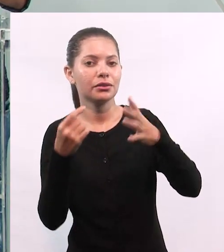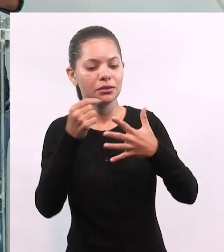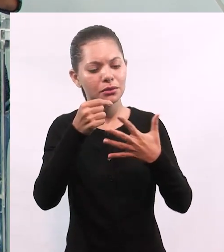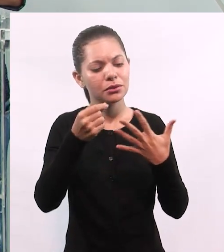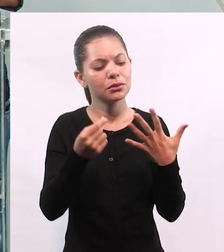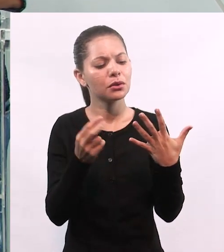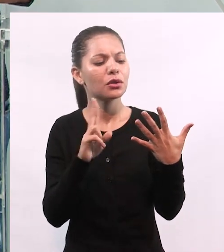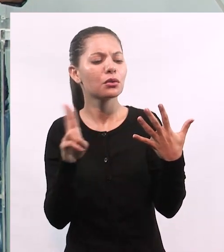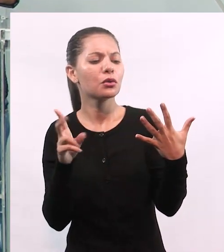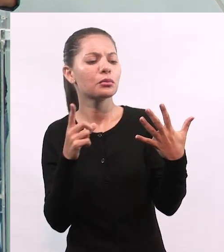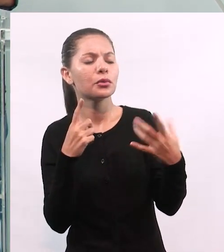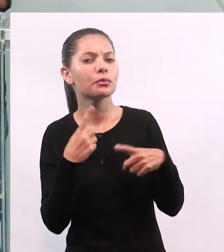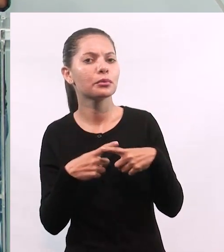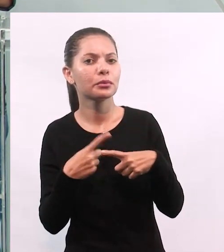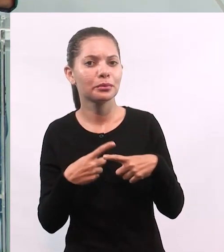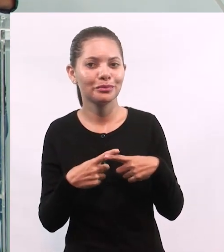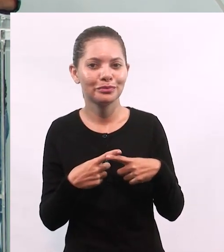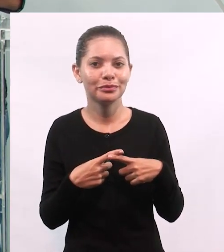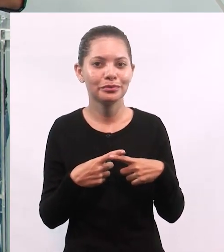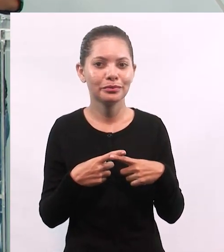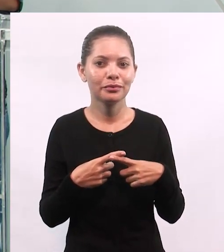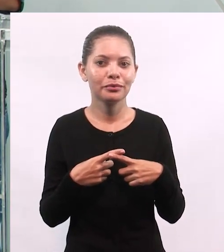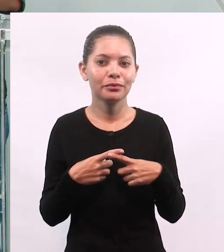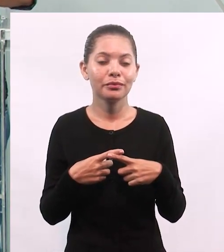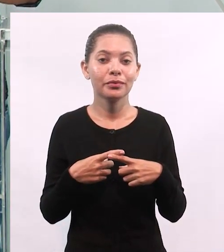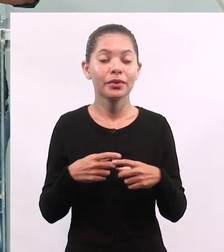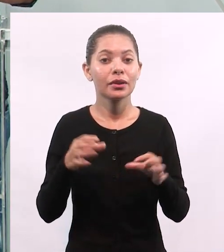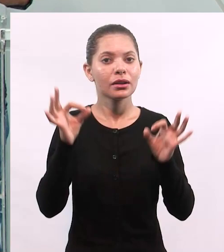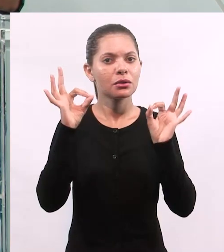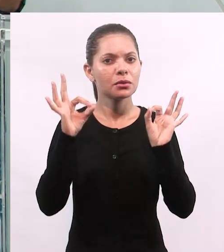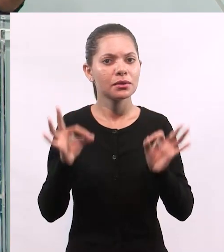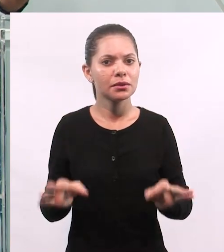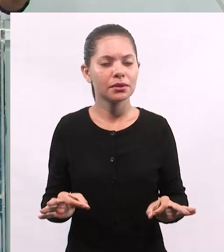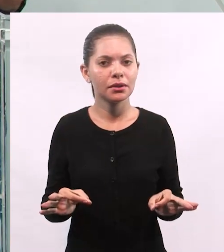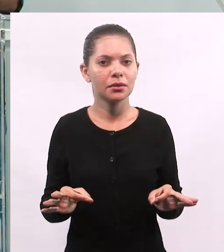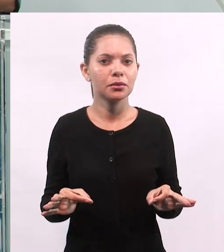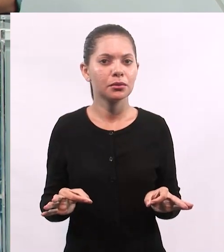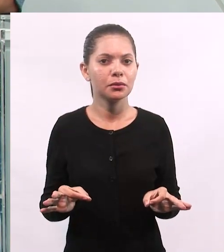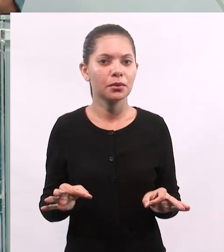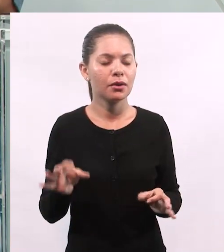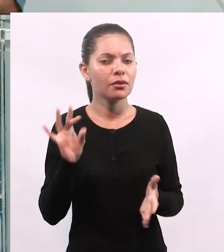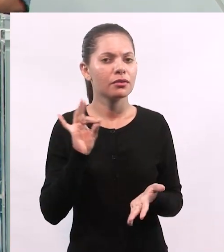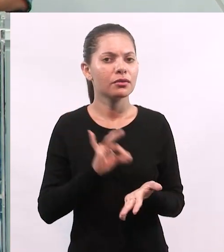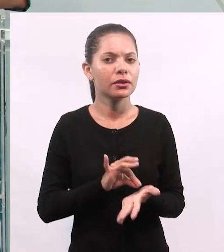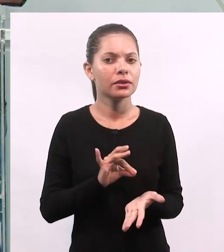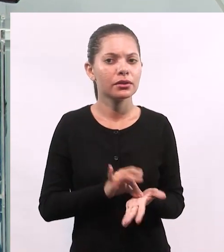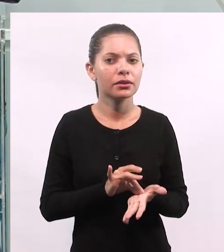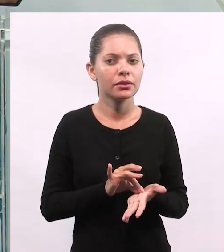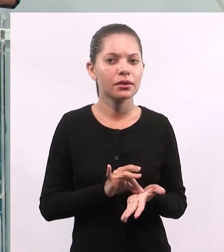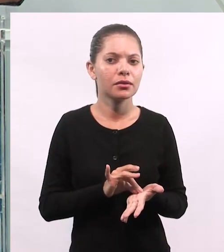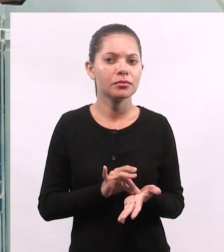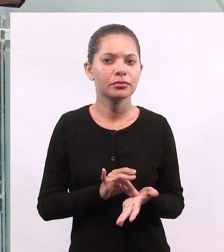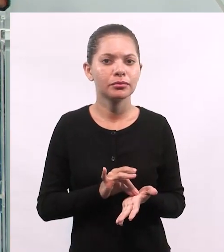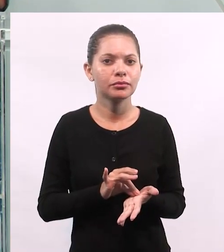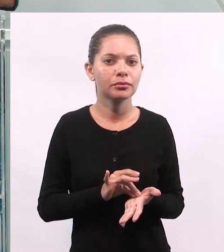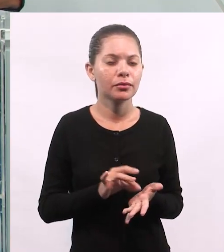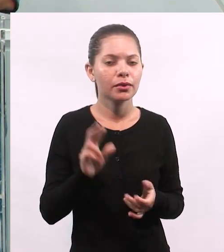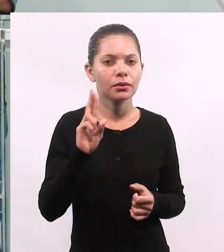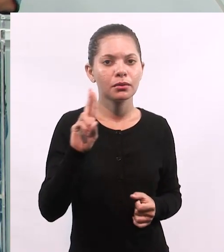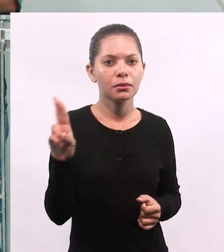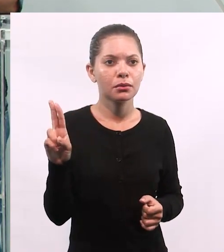características ou as condições para ser chamado daquilo, certo? Quando a gente faz uma afirmação